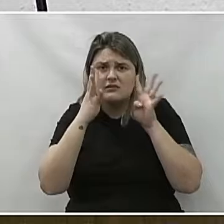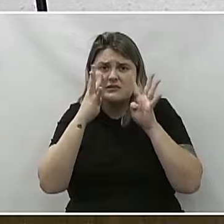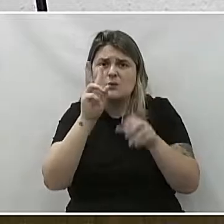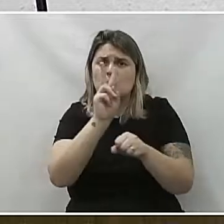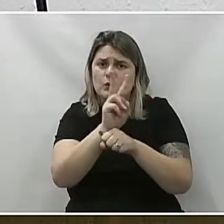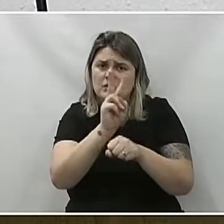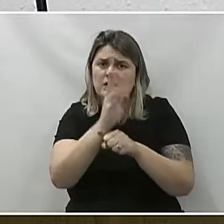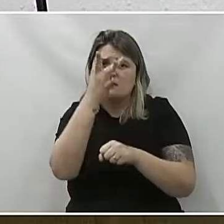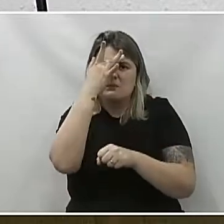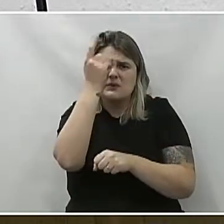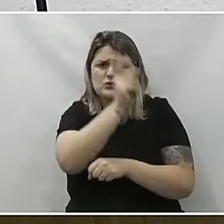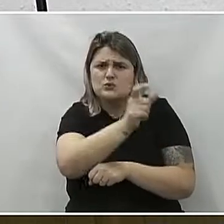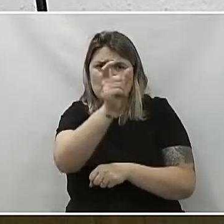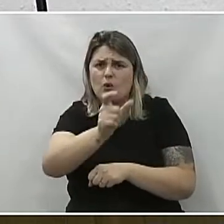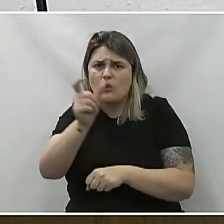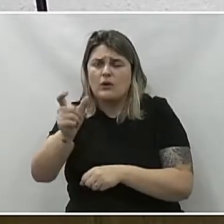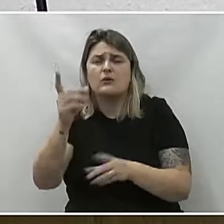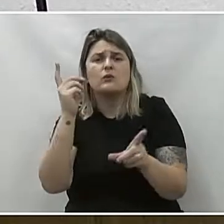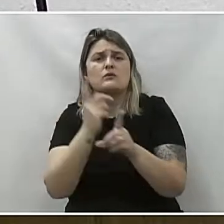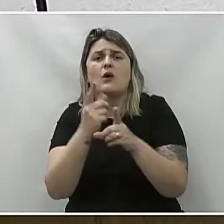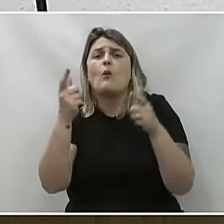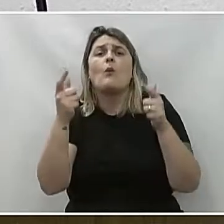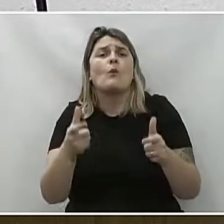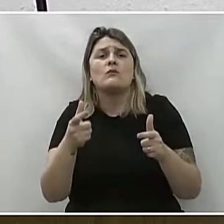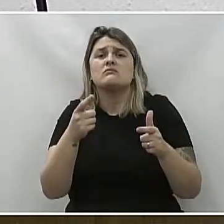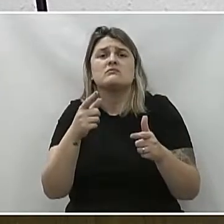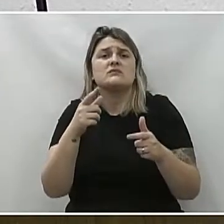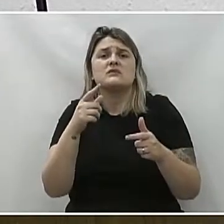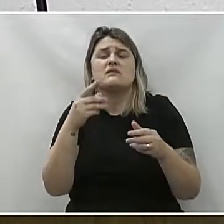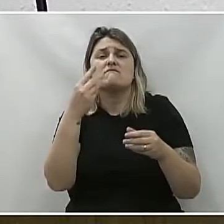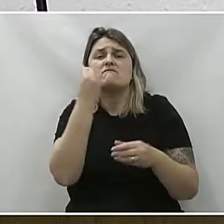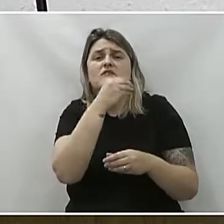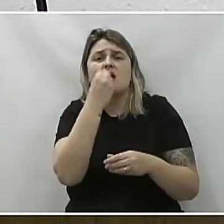desse povo e achem aonde que está essa falha.